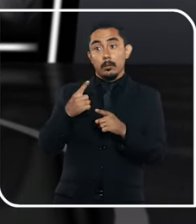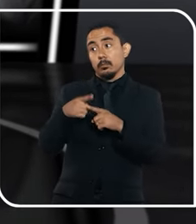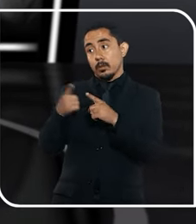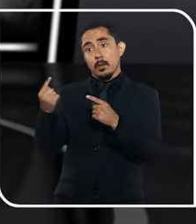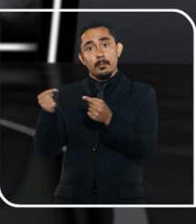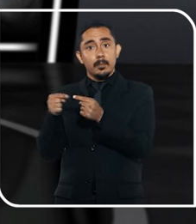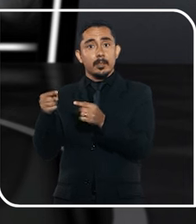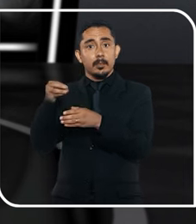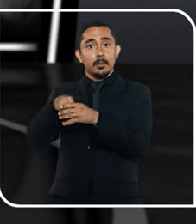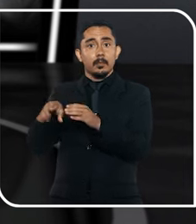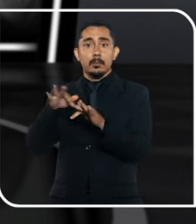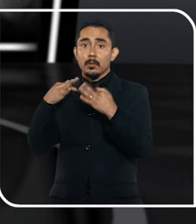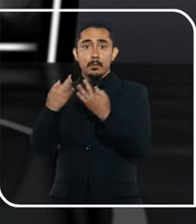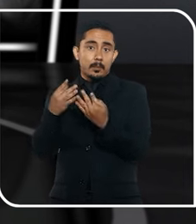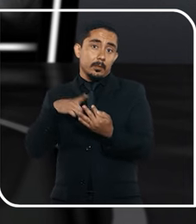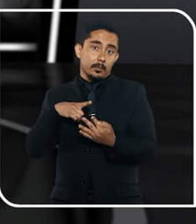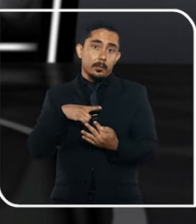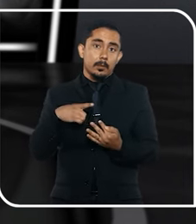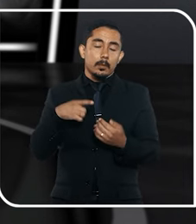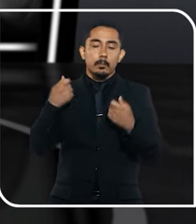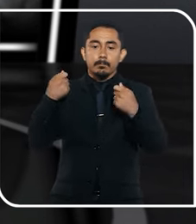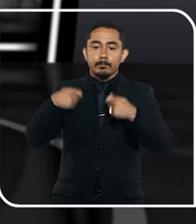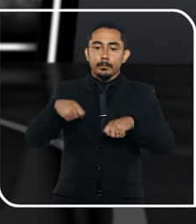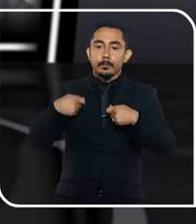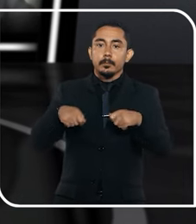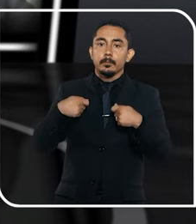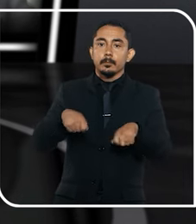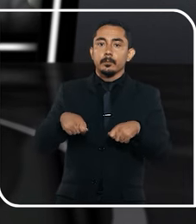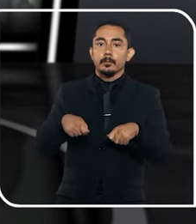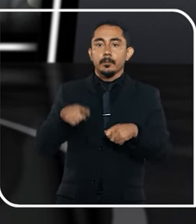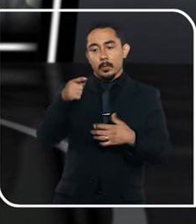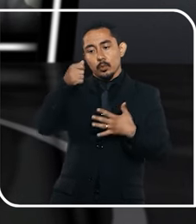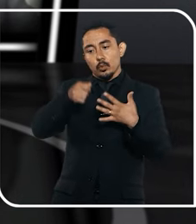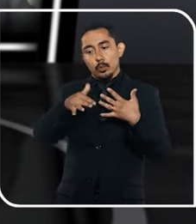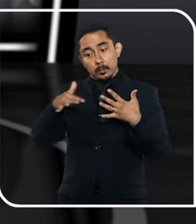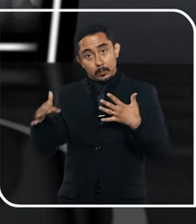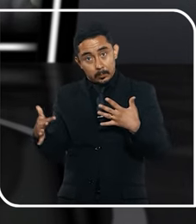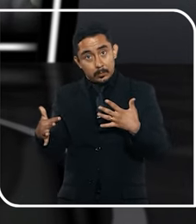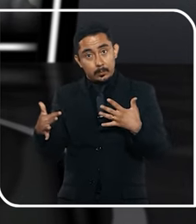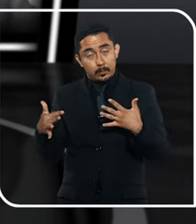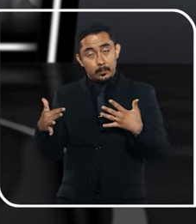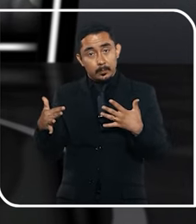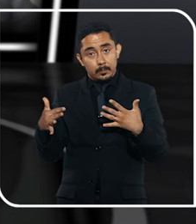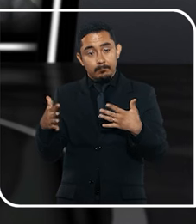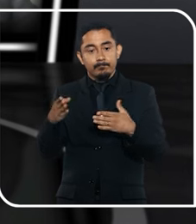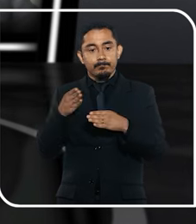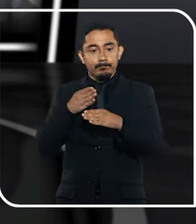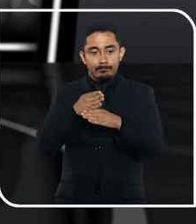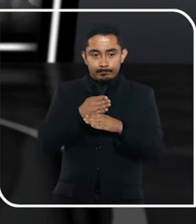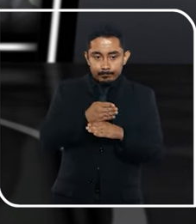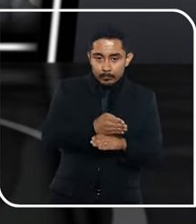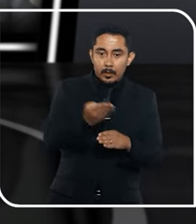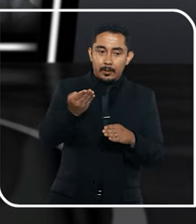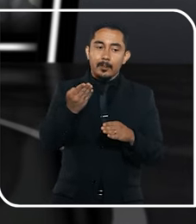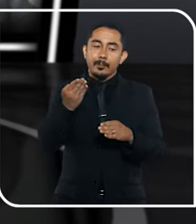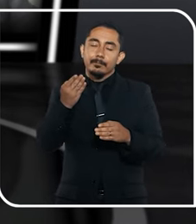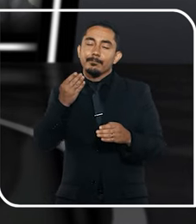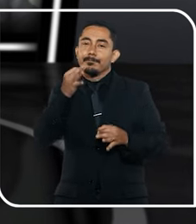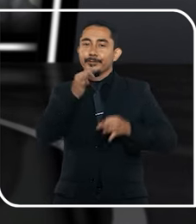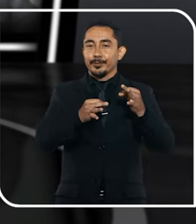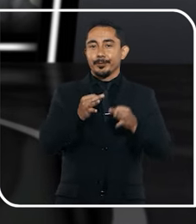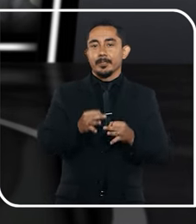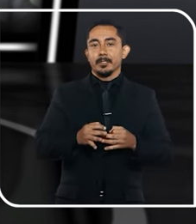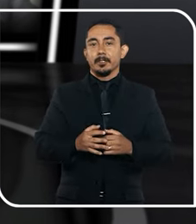família. Né? E daí foi a necessidade de que a jurisprudência entrasse aí em